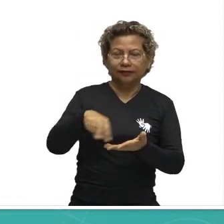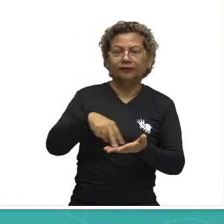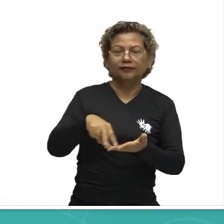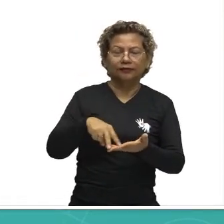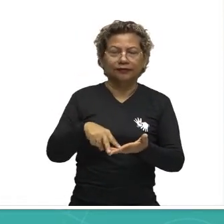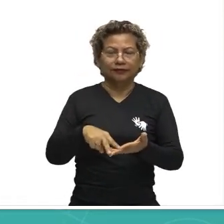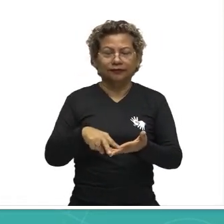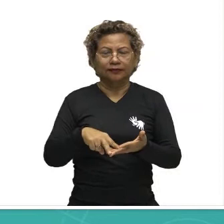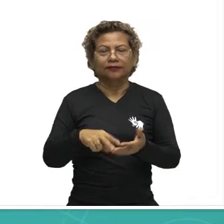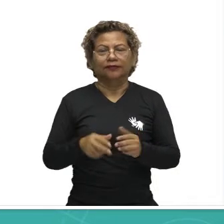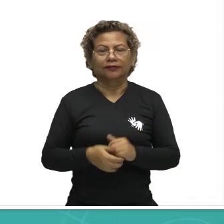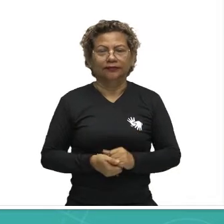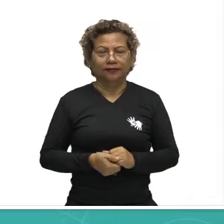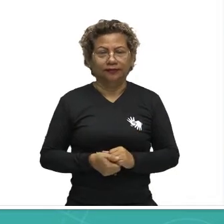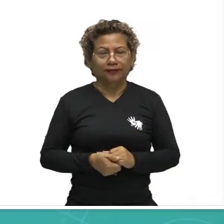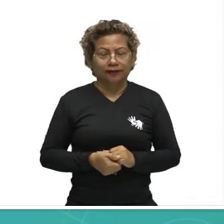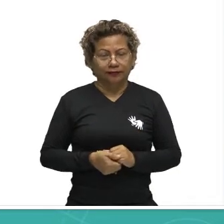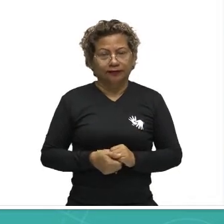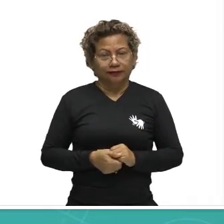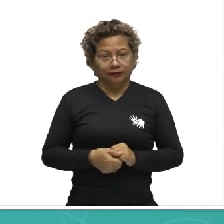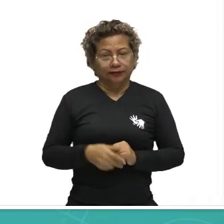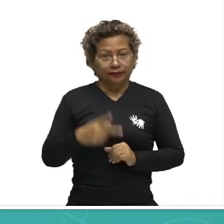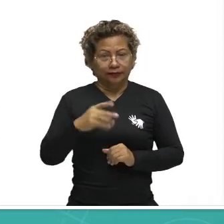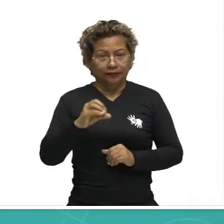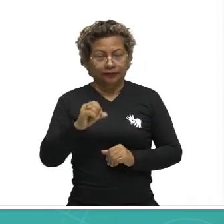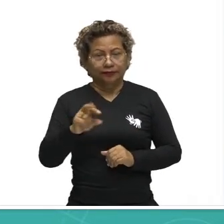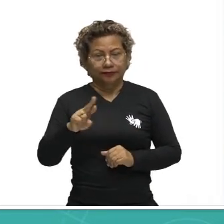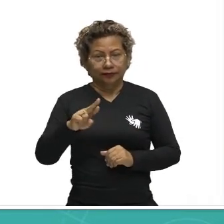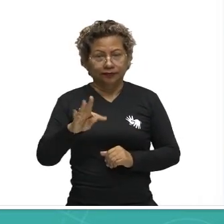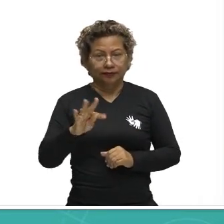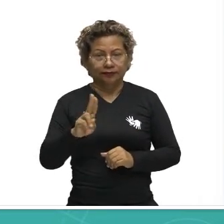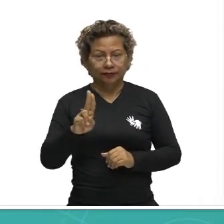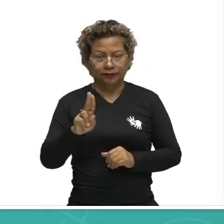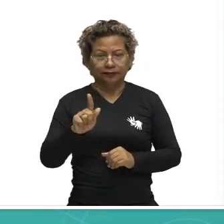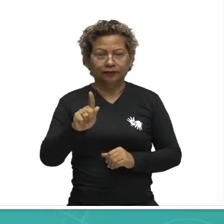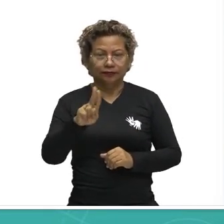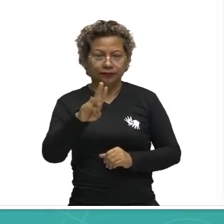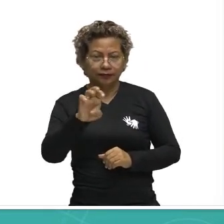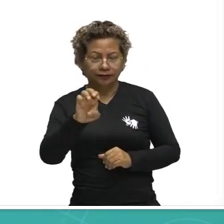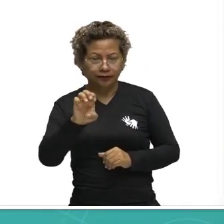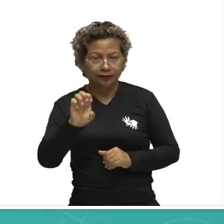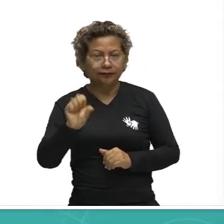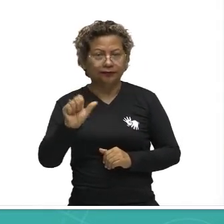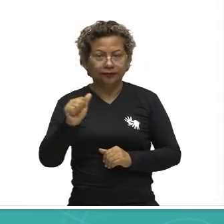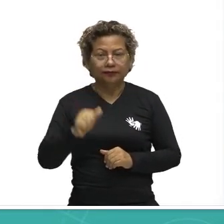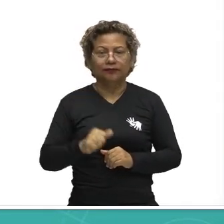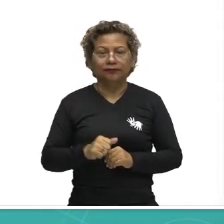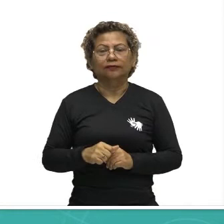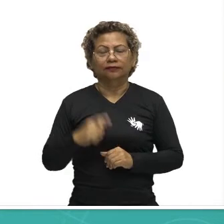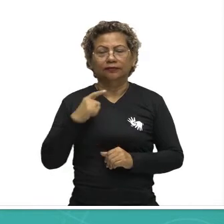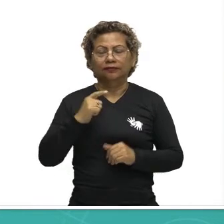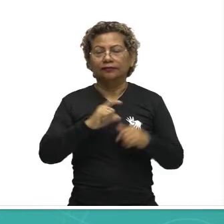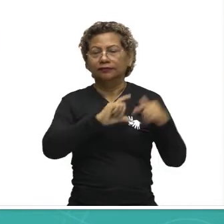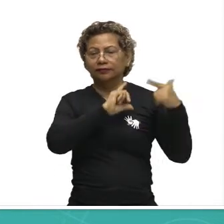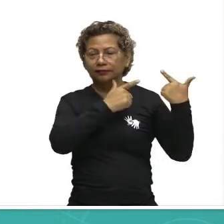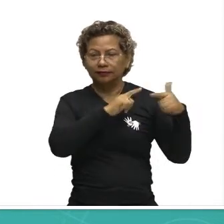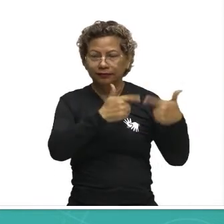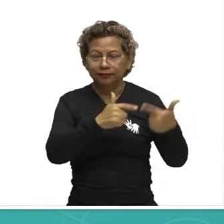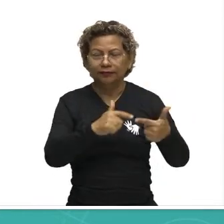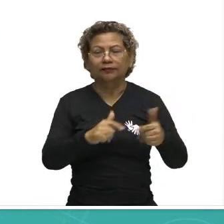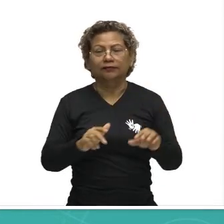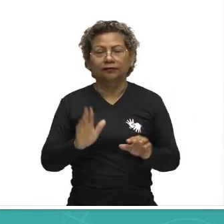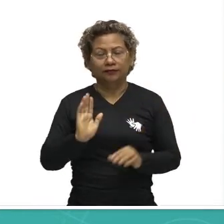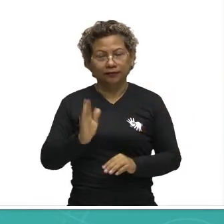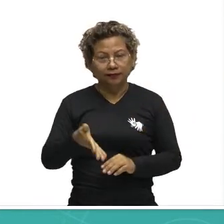ver? Então, a dança portuguesa, o vira, é uma dança conhecida como tradicional da região do Minho, mas